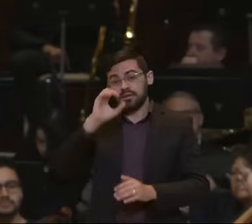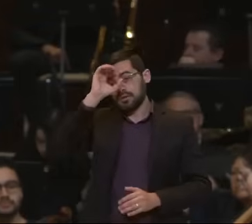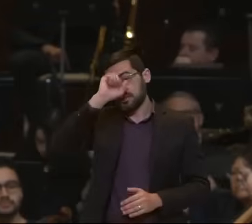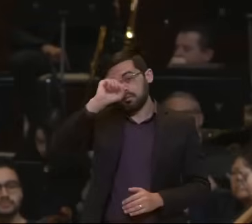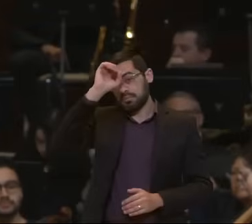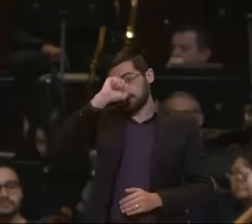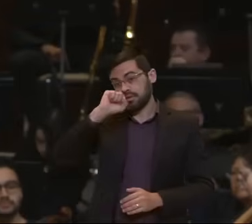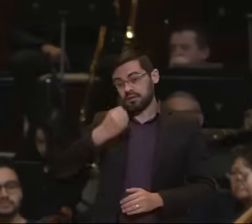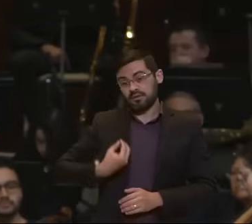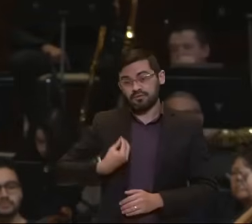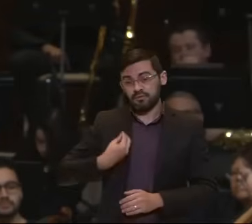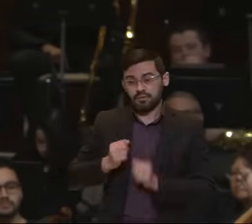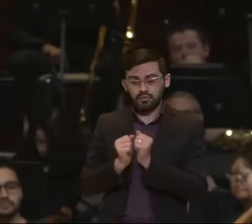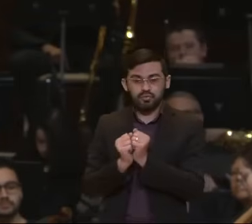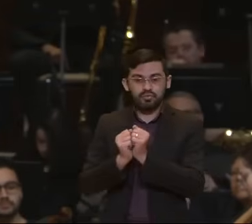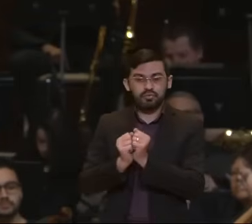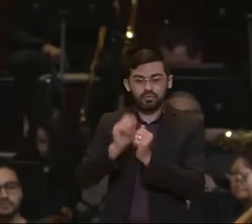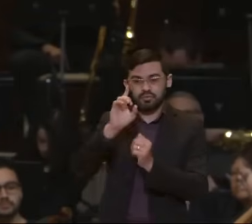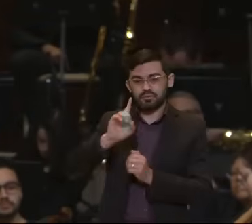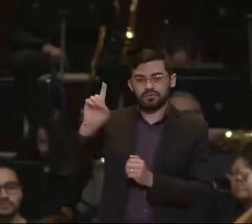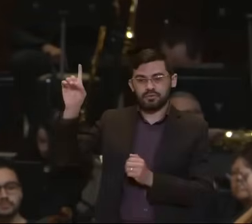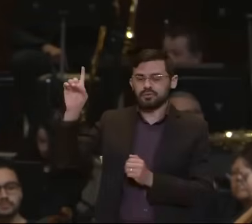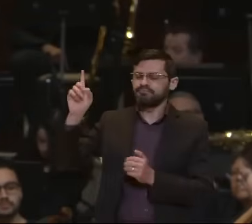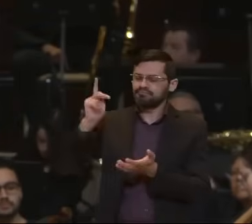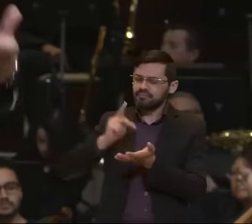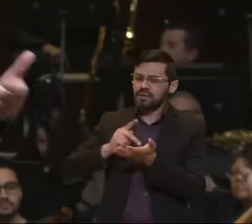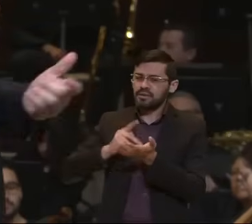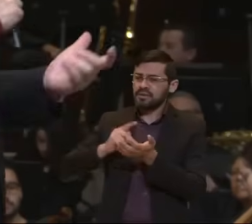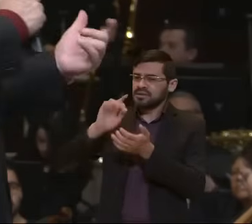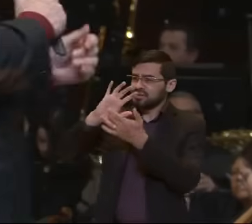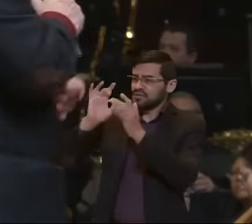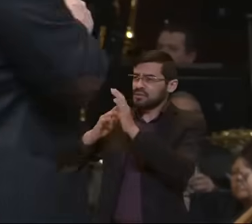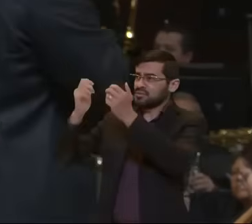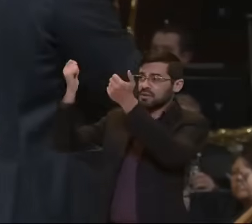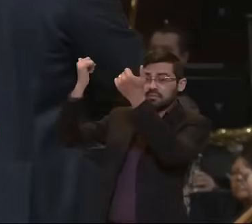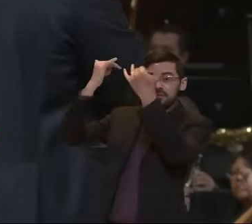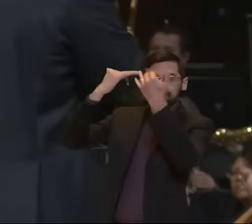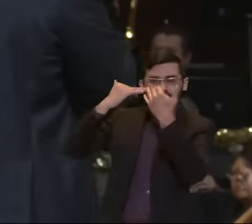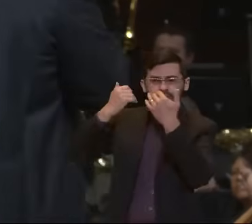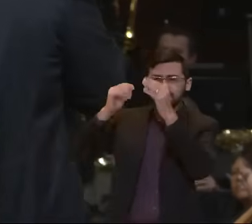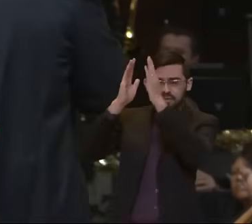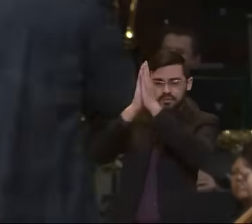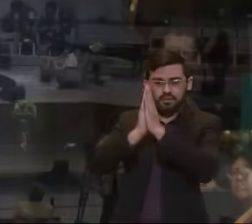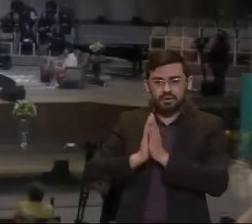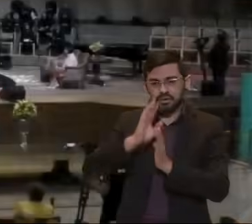caminhar com Ele cada dia, tá bom? Que Jesus nos abençoe. Vamos adorar a Deus?